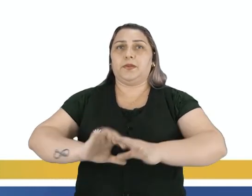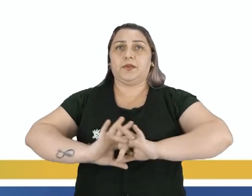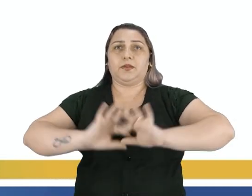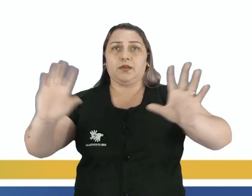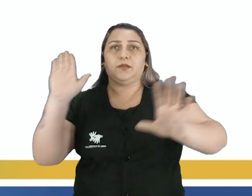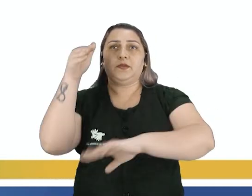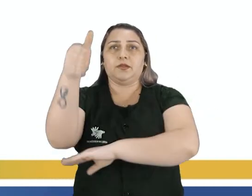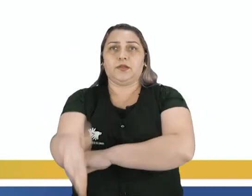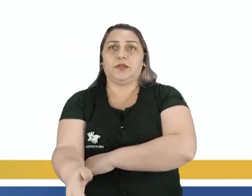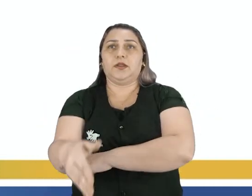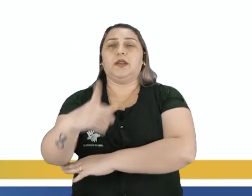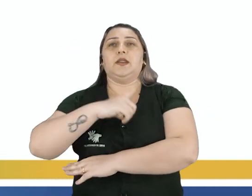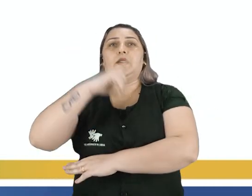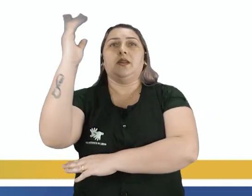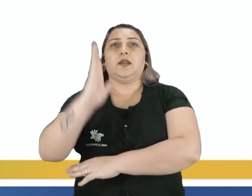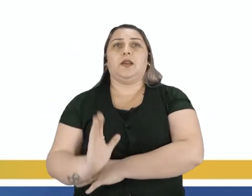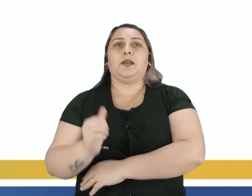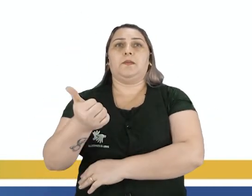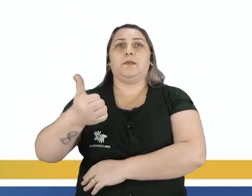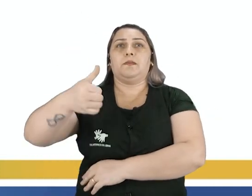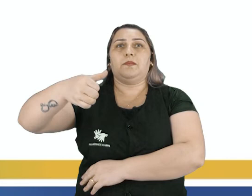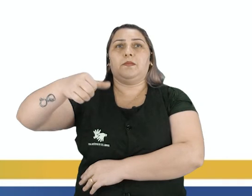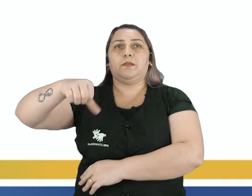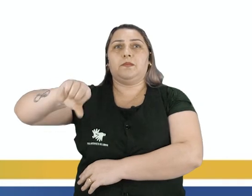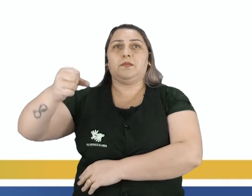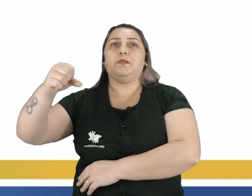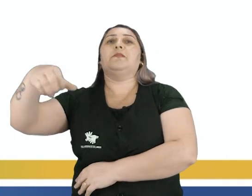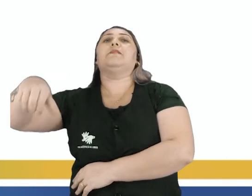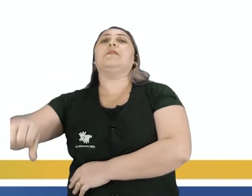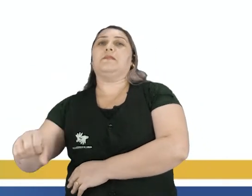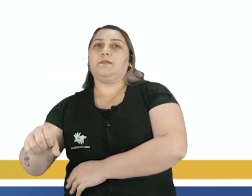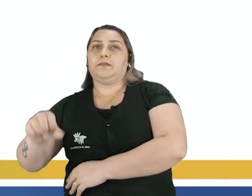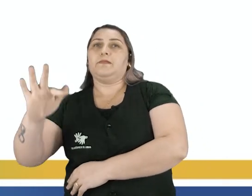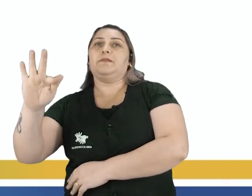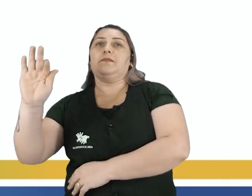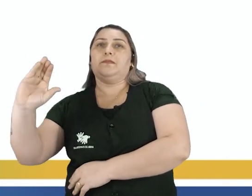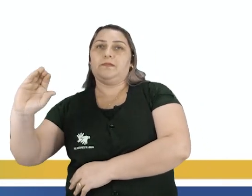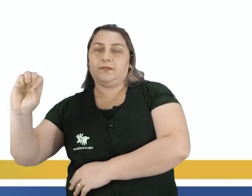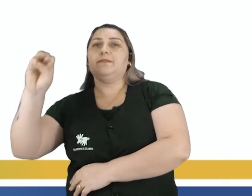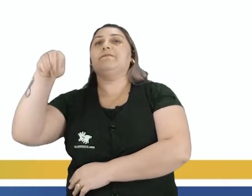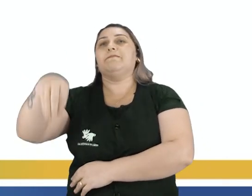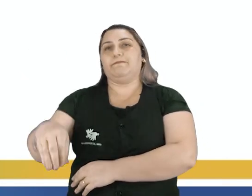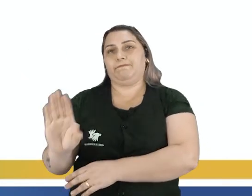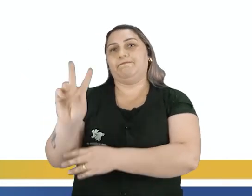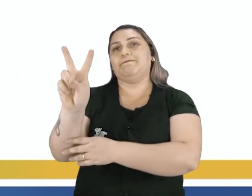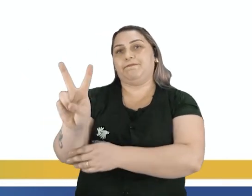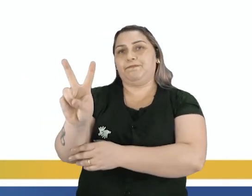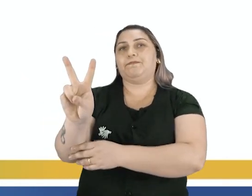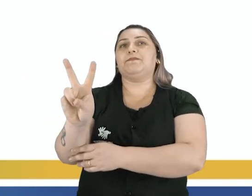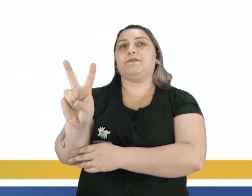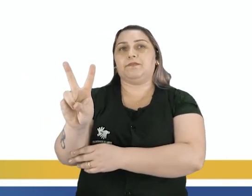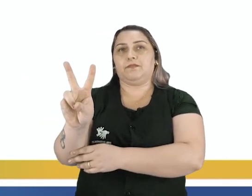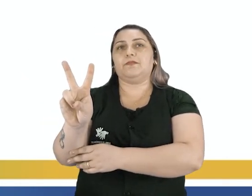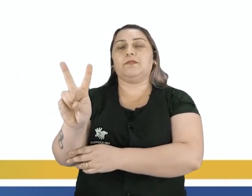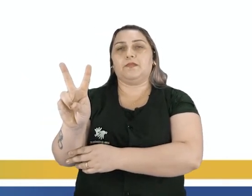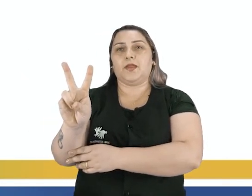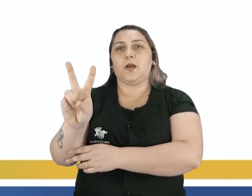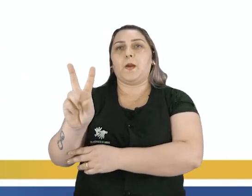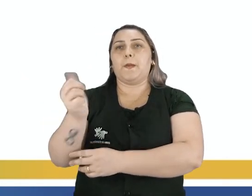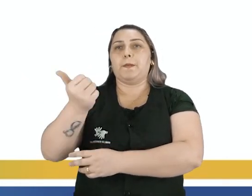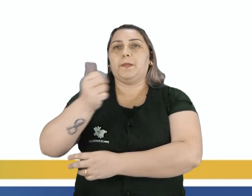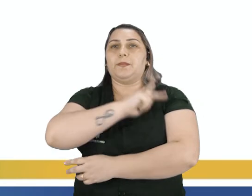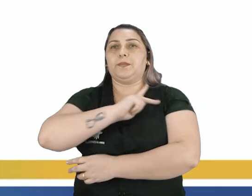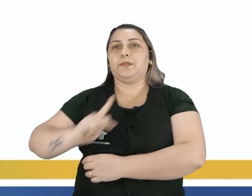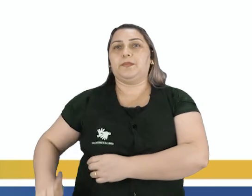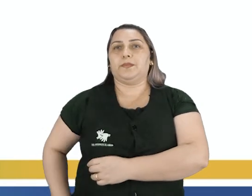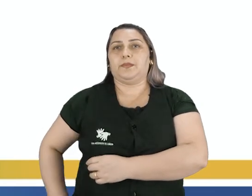e diretas ocorreram em 1989, quando Fernando Collor de Mello foi eleito. Isso mesmo, verdadeiro. Foi o primeiro